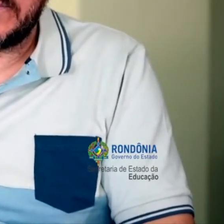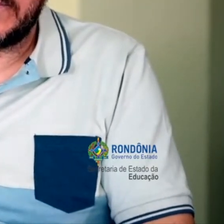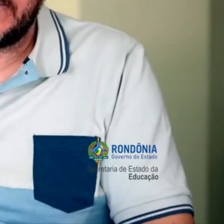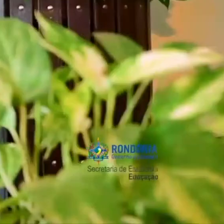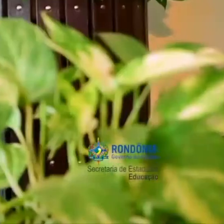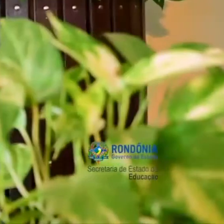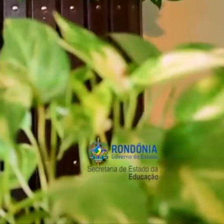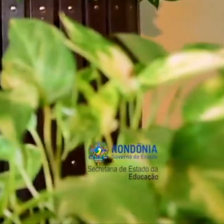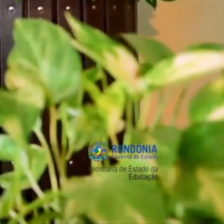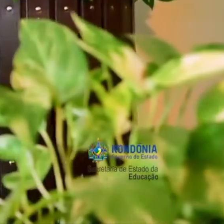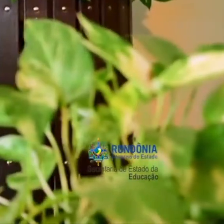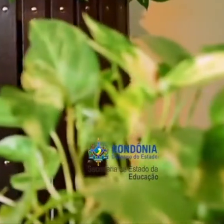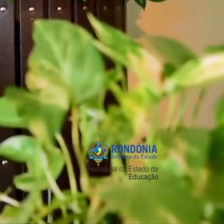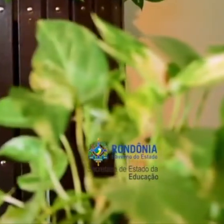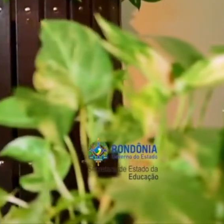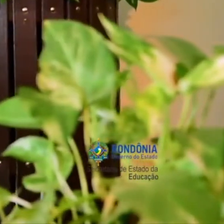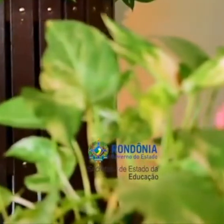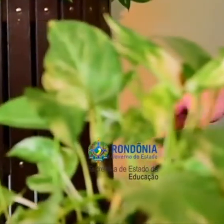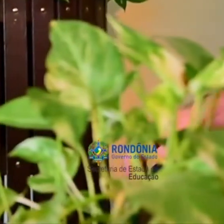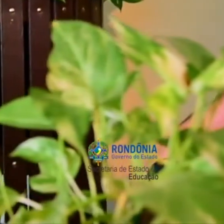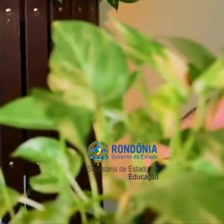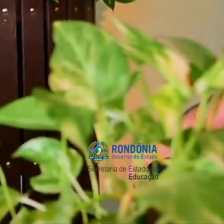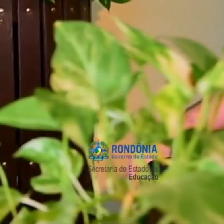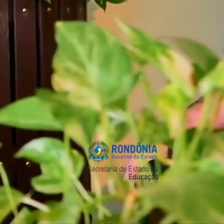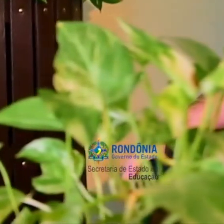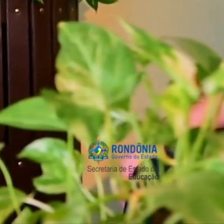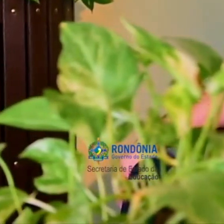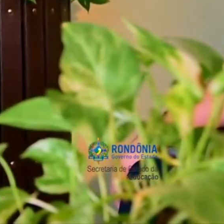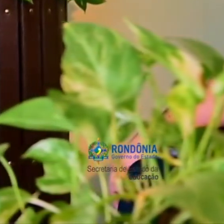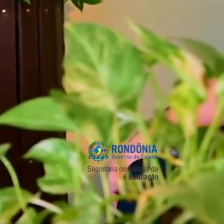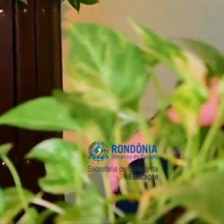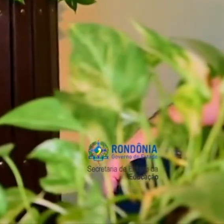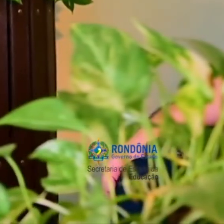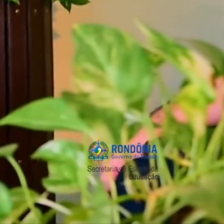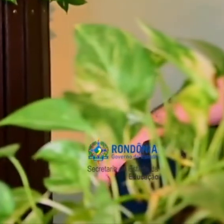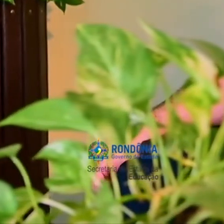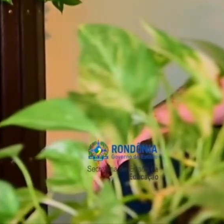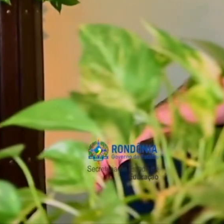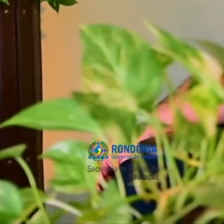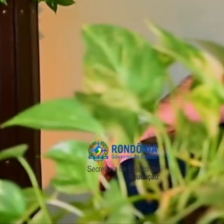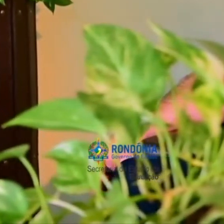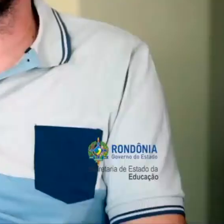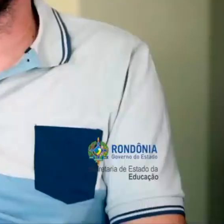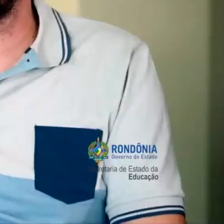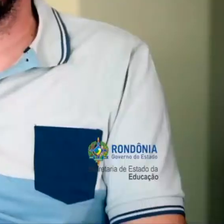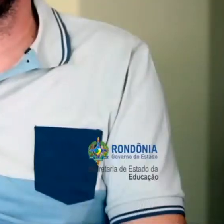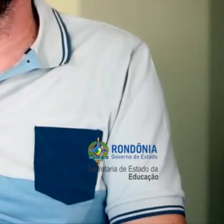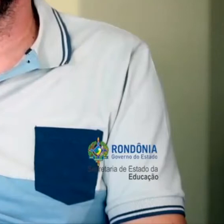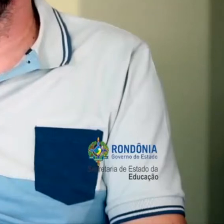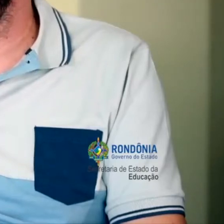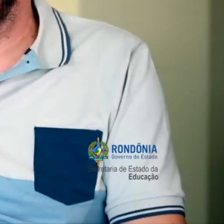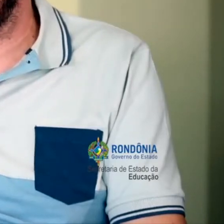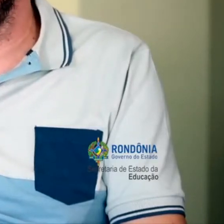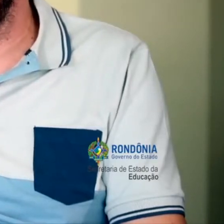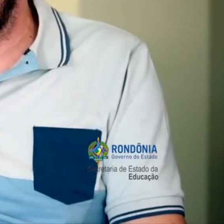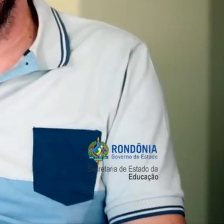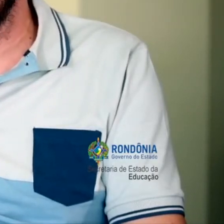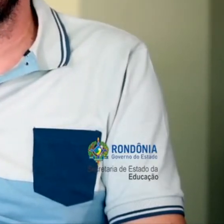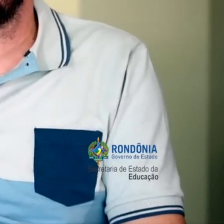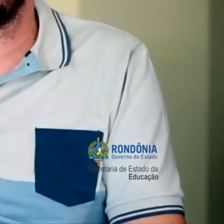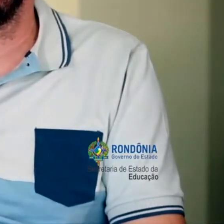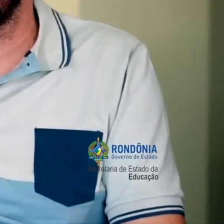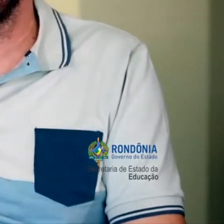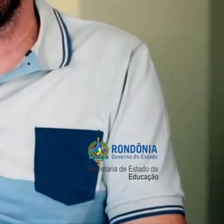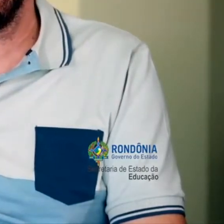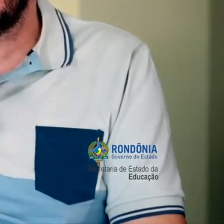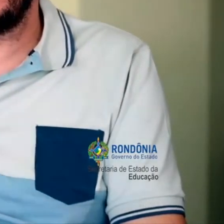era a importância das universidades nessa época e quem que ensinava? Quem eram os professores? Ora, os professores eram os mestres, os escolares,